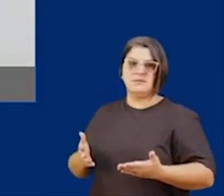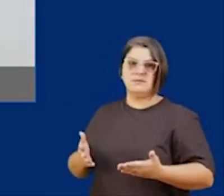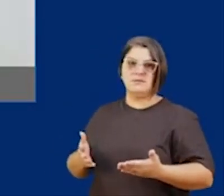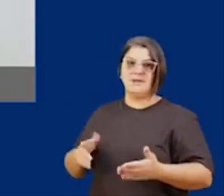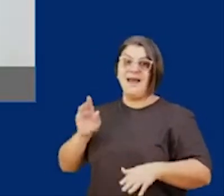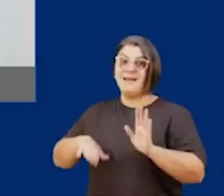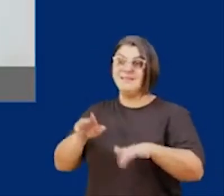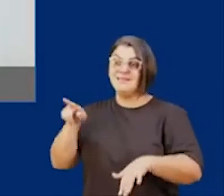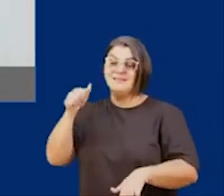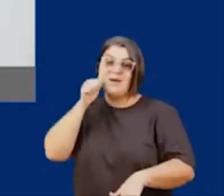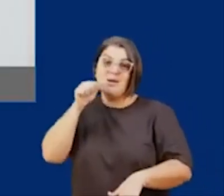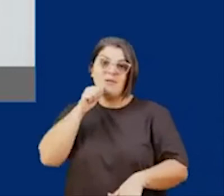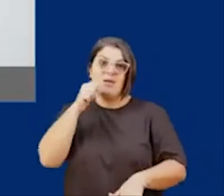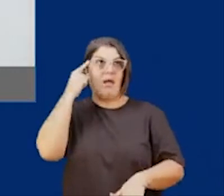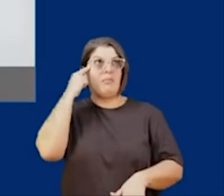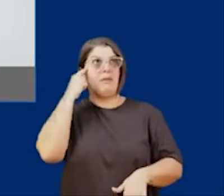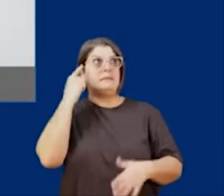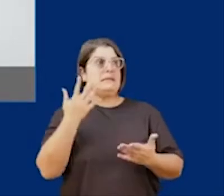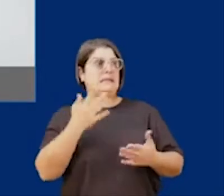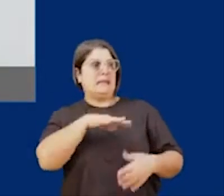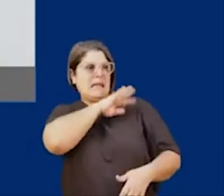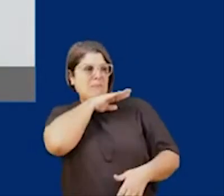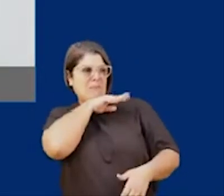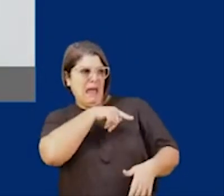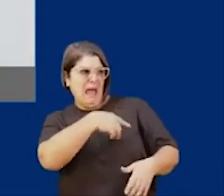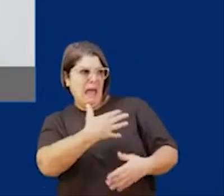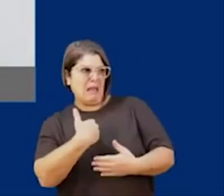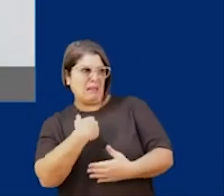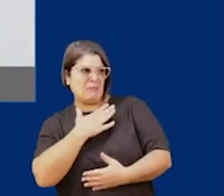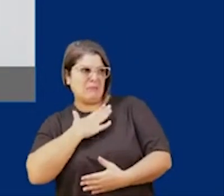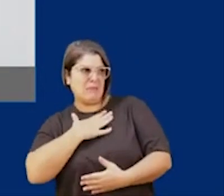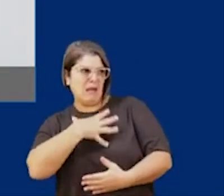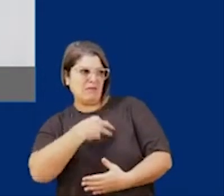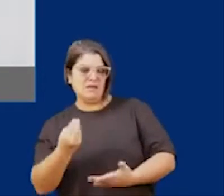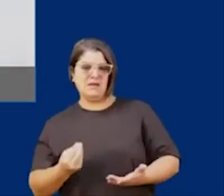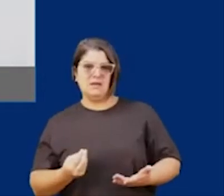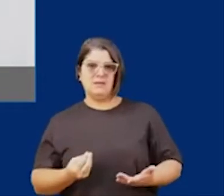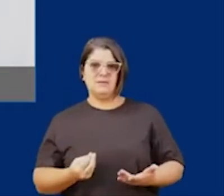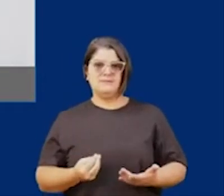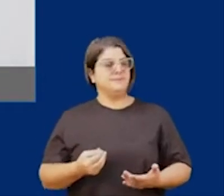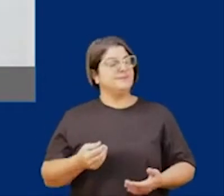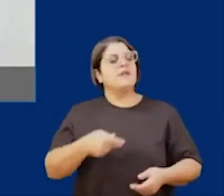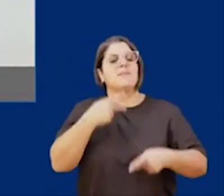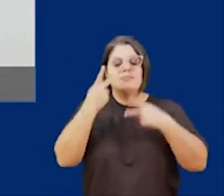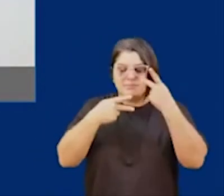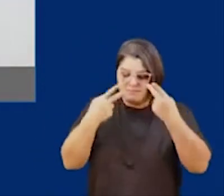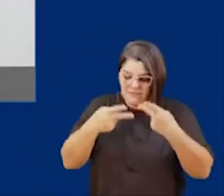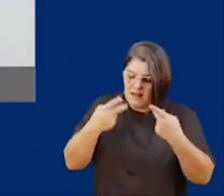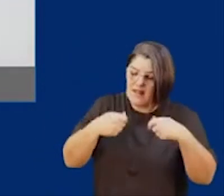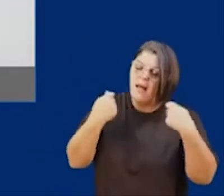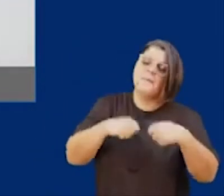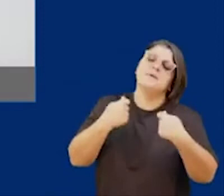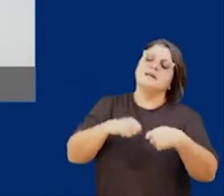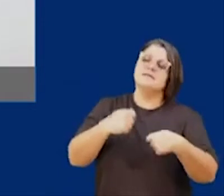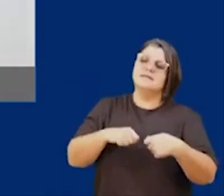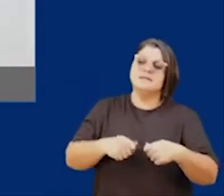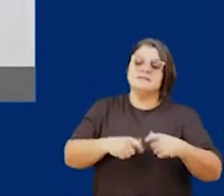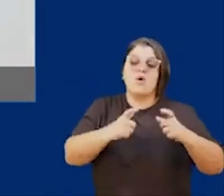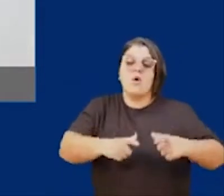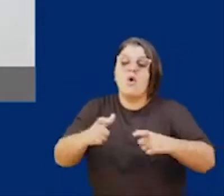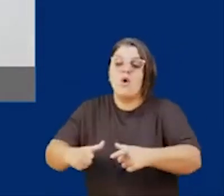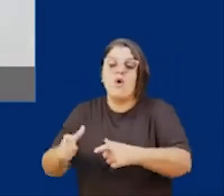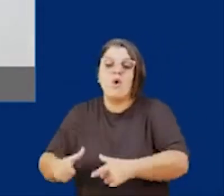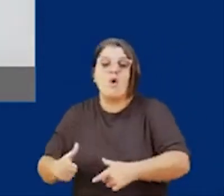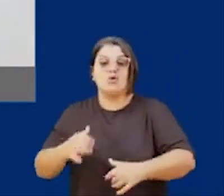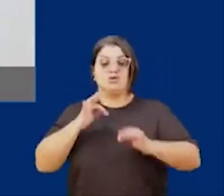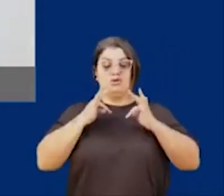lugar. A gente precisa falar sobre quem nós somos, da onde nós viemos, qual a nossa fisiologia. Todo